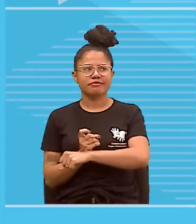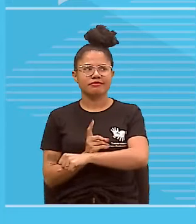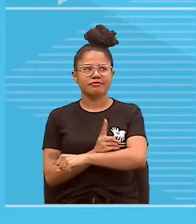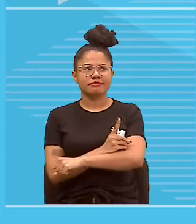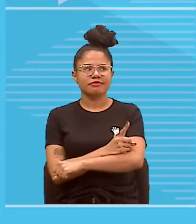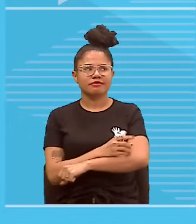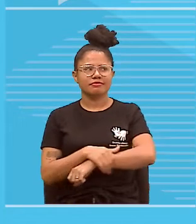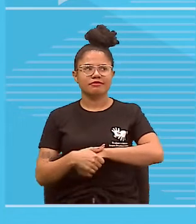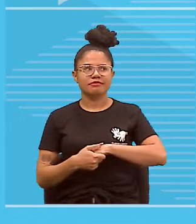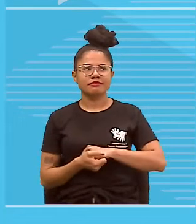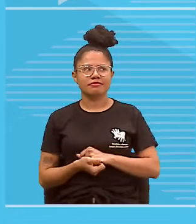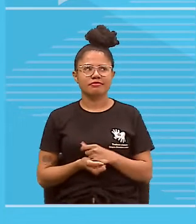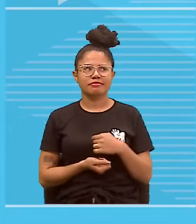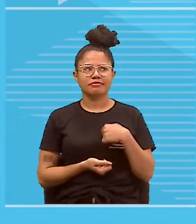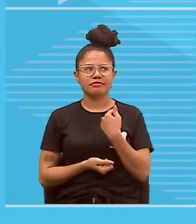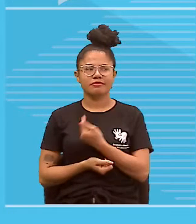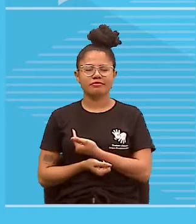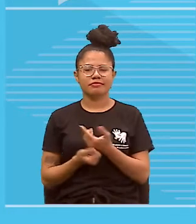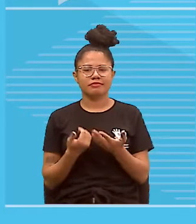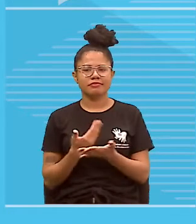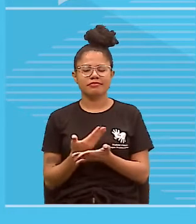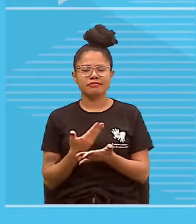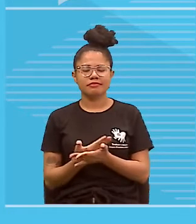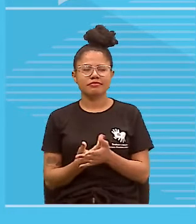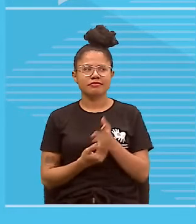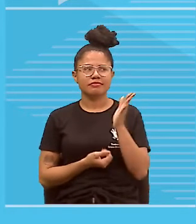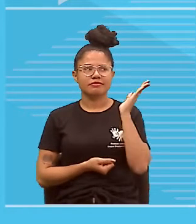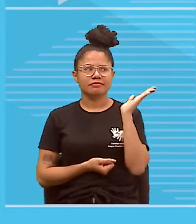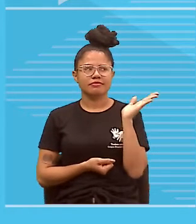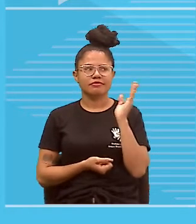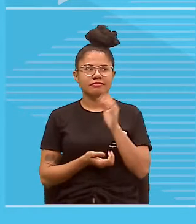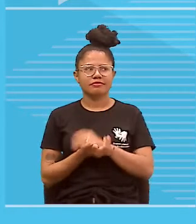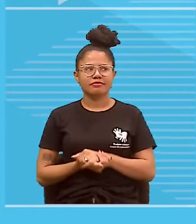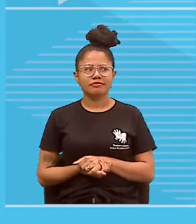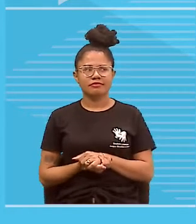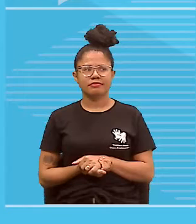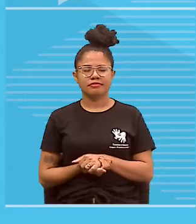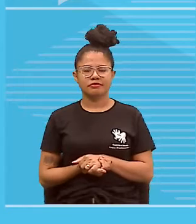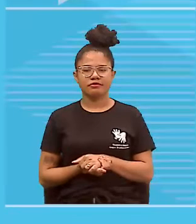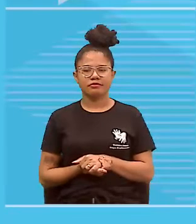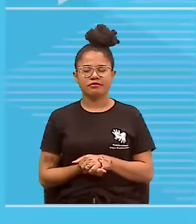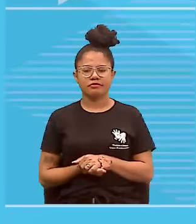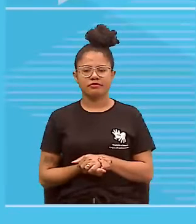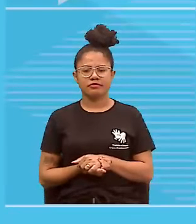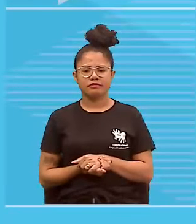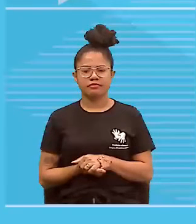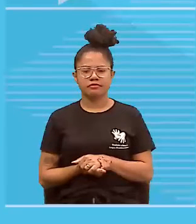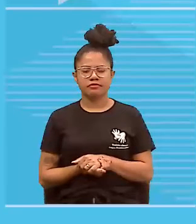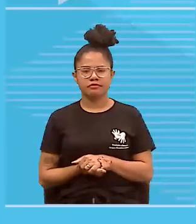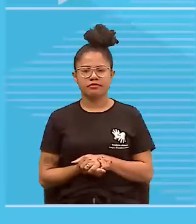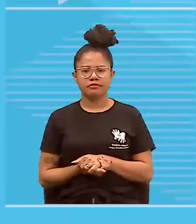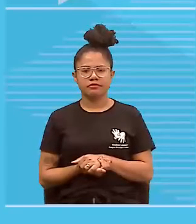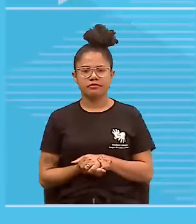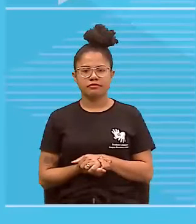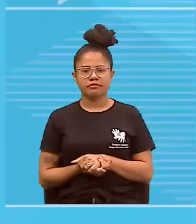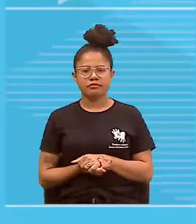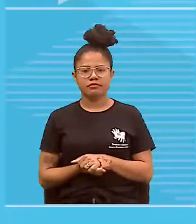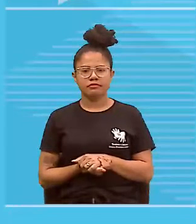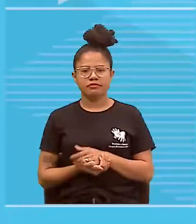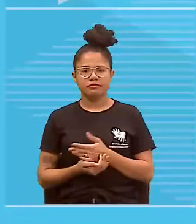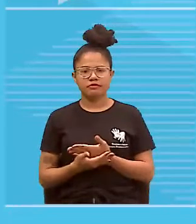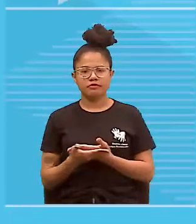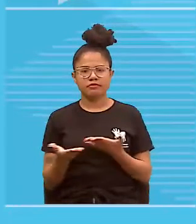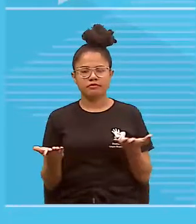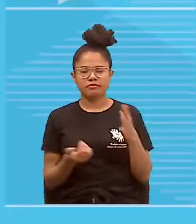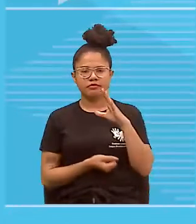primatas então na nossa aula de hoje nós vamos estudar essa evolução e compreender essas bases da evolução humana então vocês vão